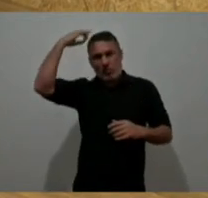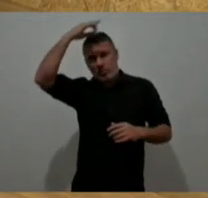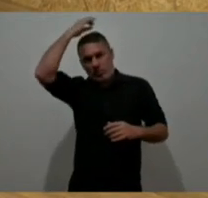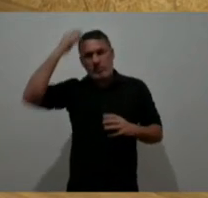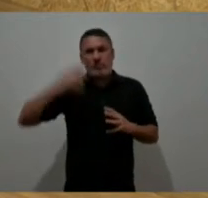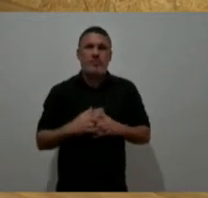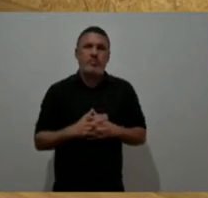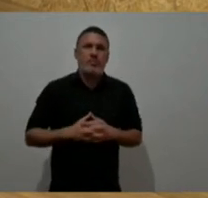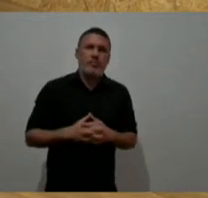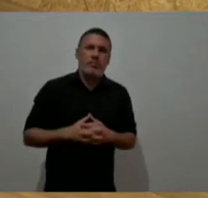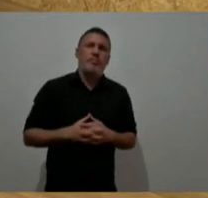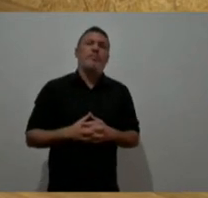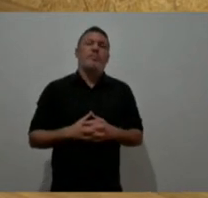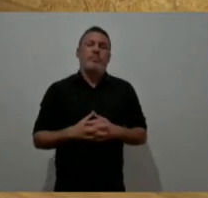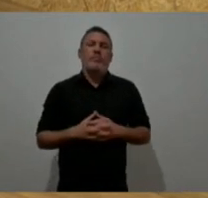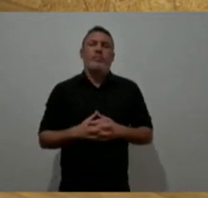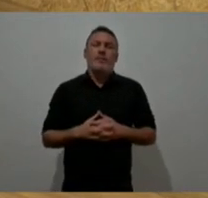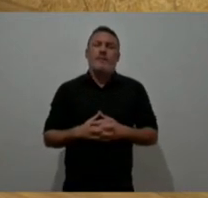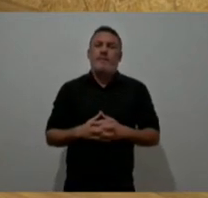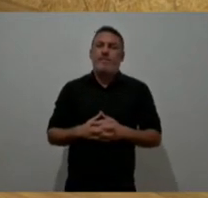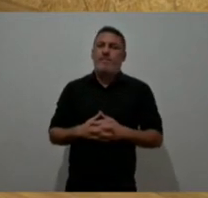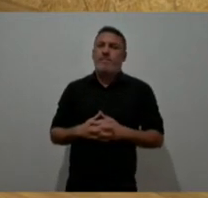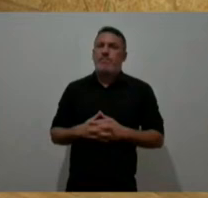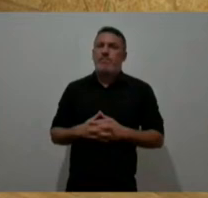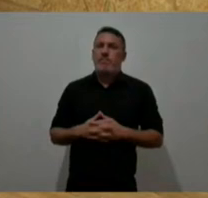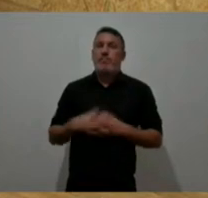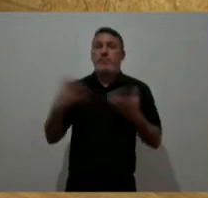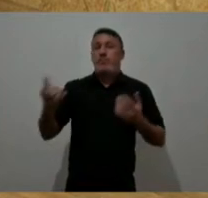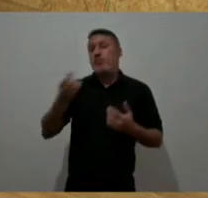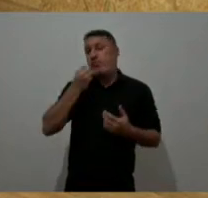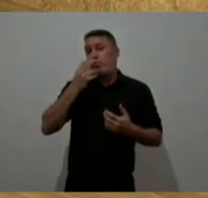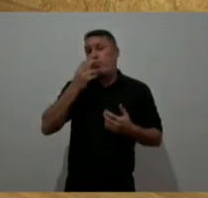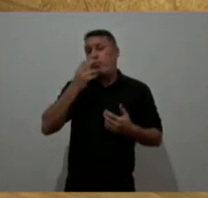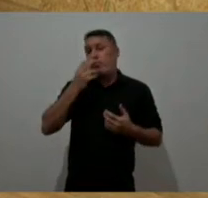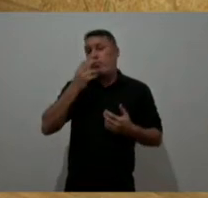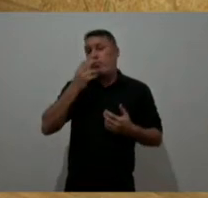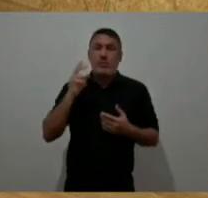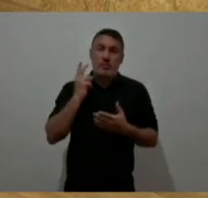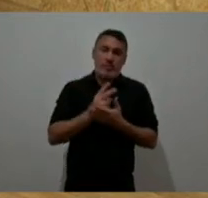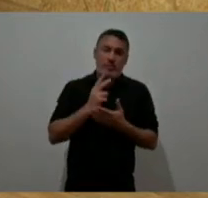Bom, Ricardo, eu acho que é sempre bom lembrar, né, e a gente está vendo uma história